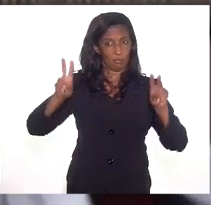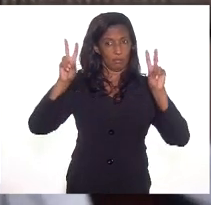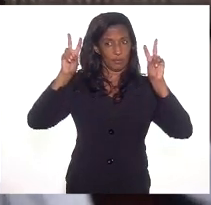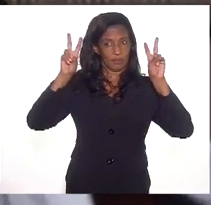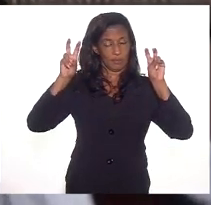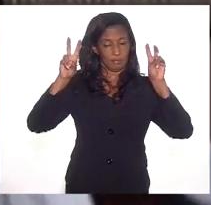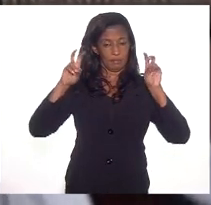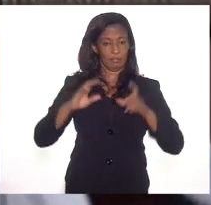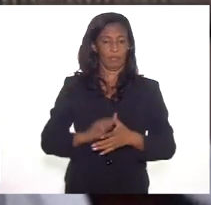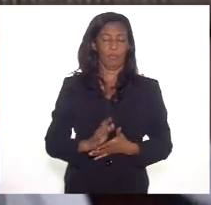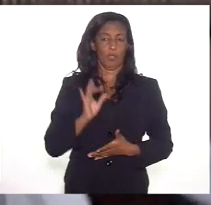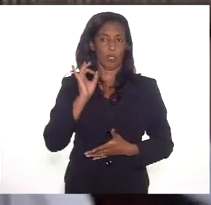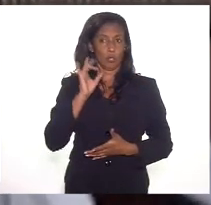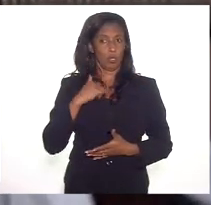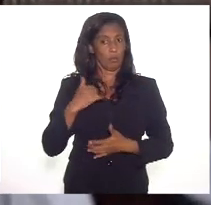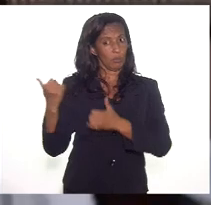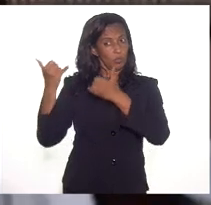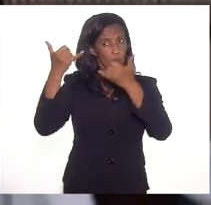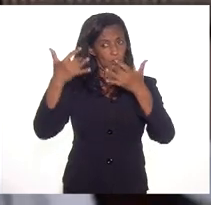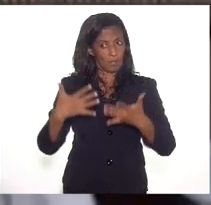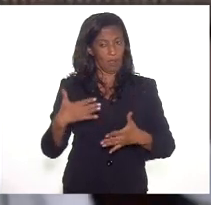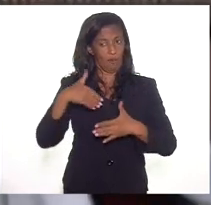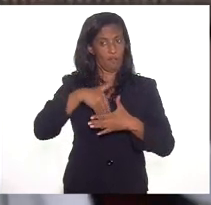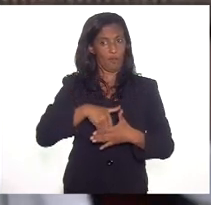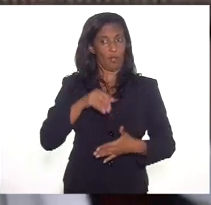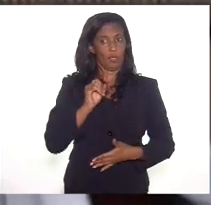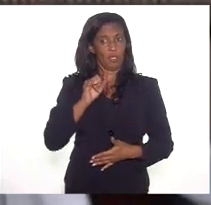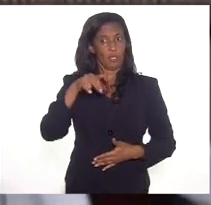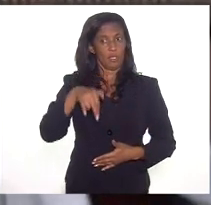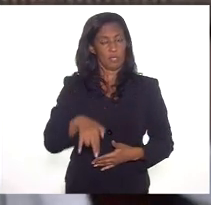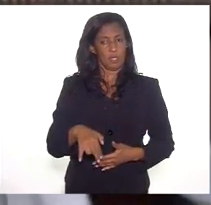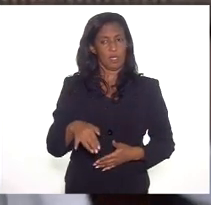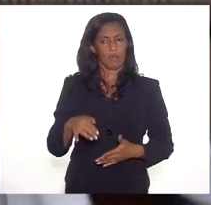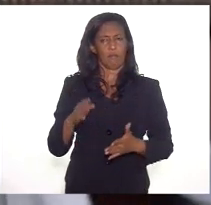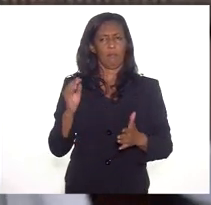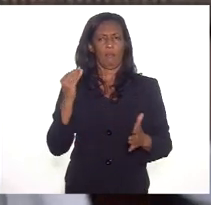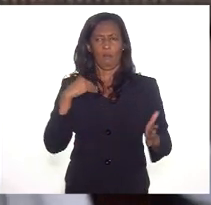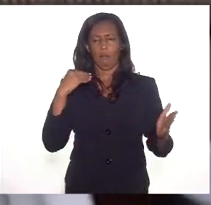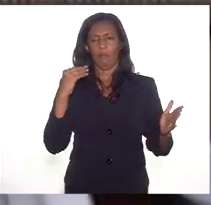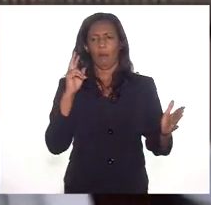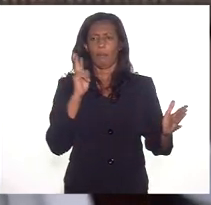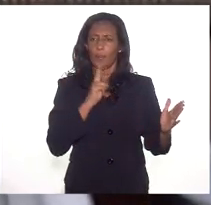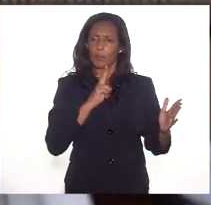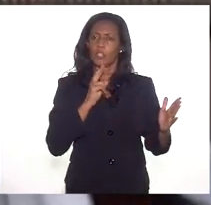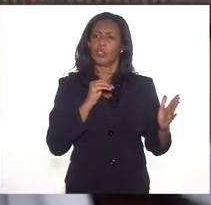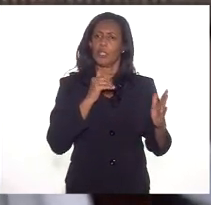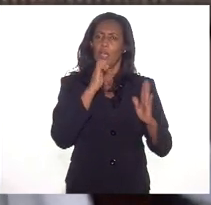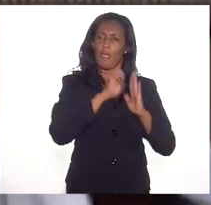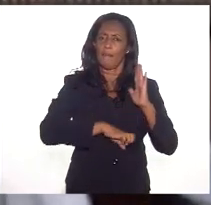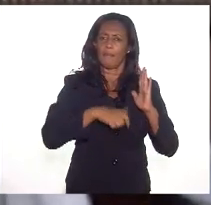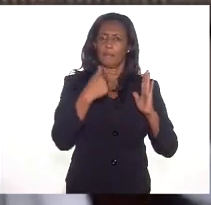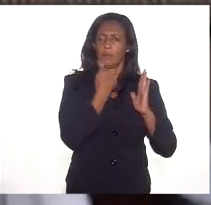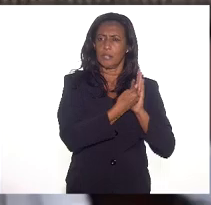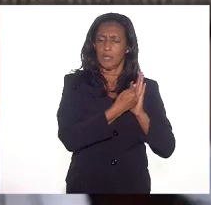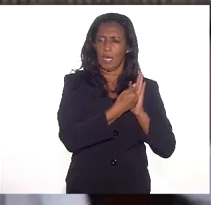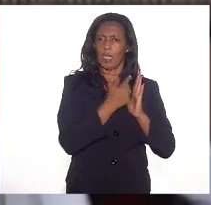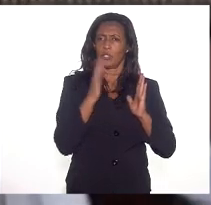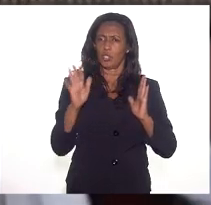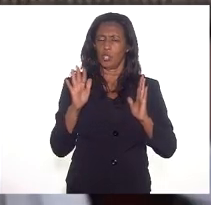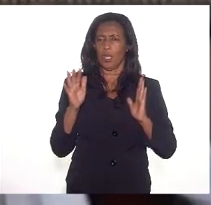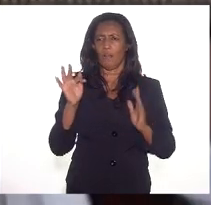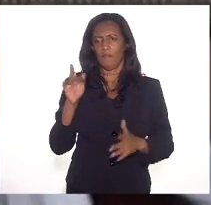para colocar aqui e justificar o meu voto sim, defendendo a emenda aqui já muito bem fundamentada na defesa do deputado